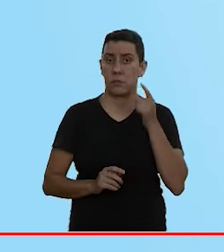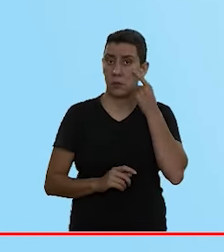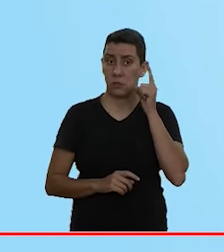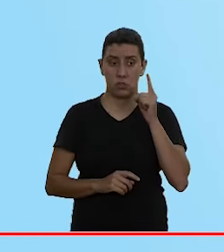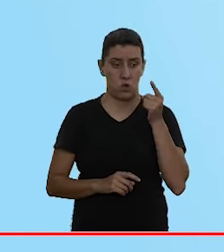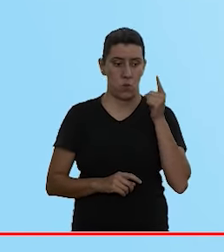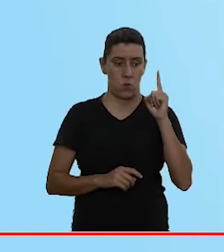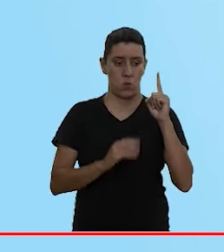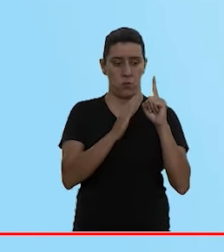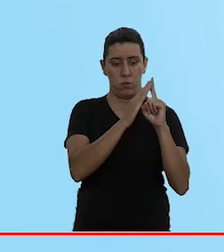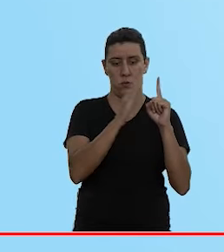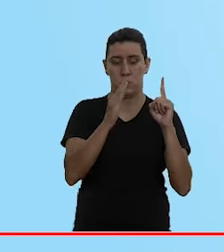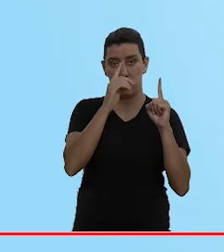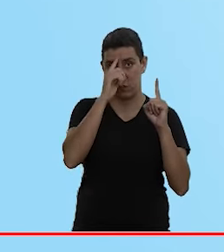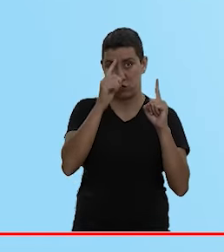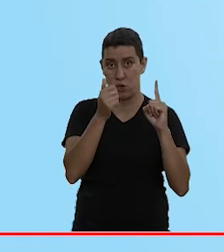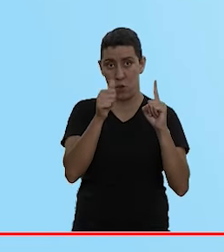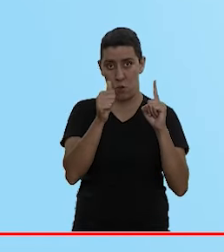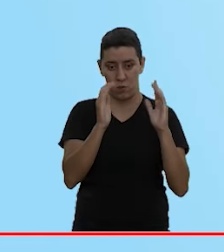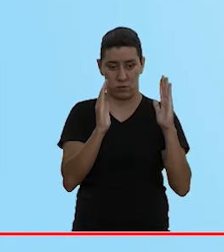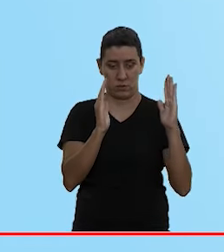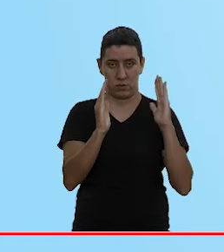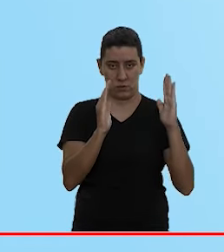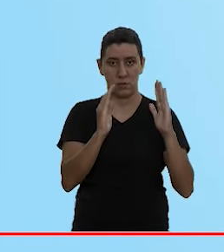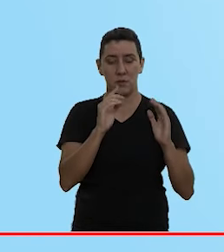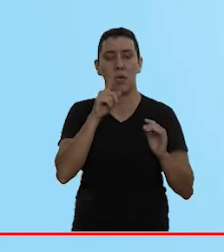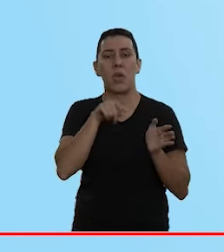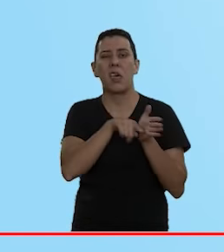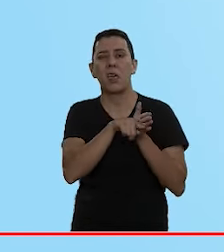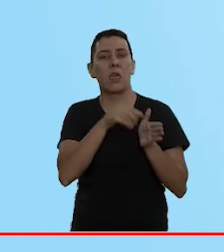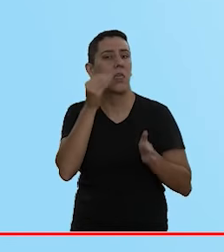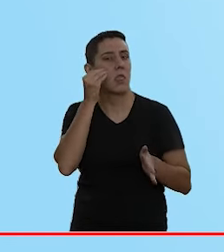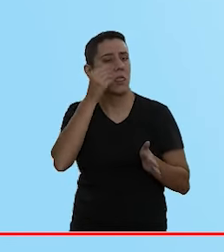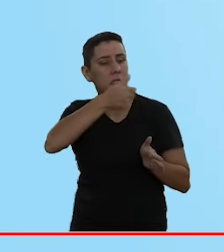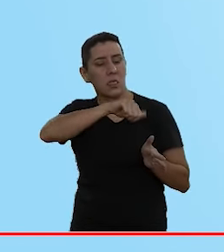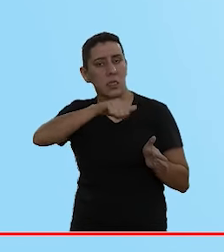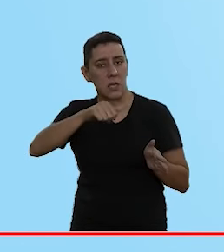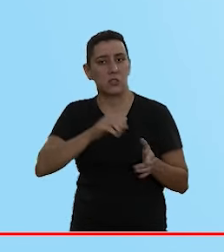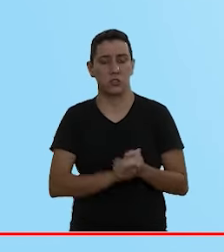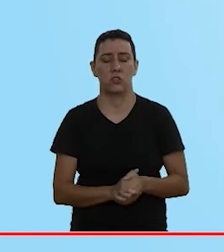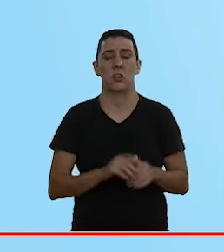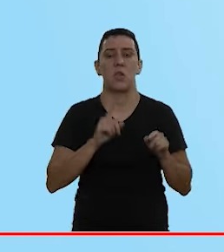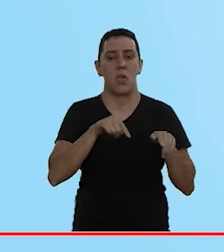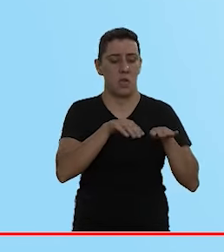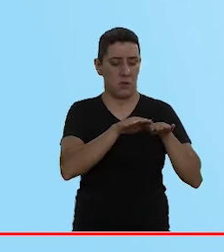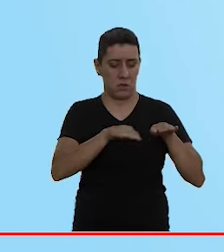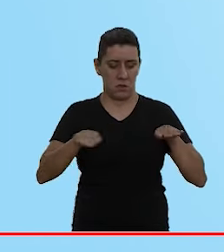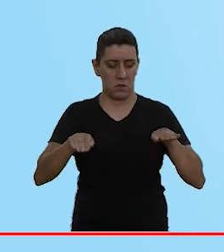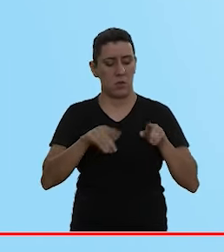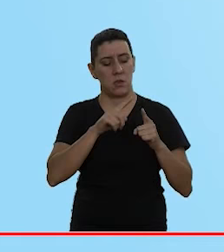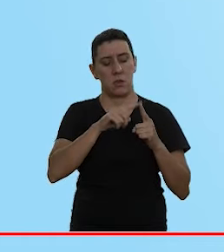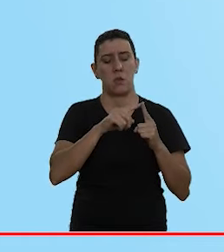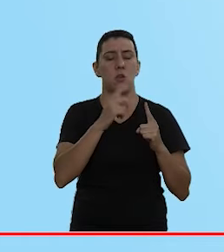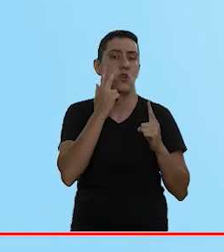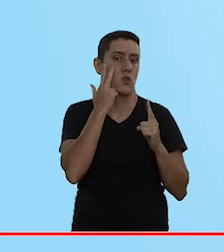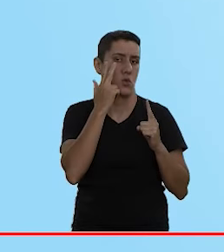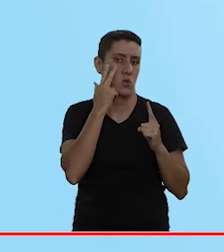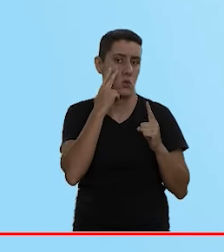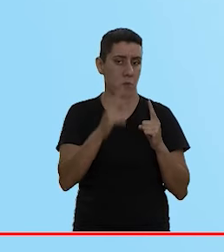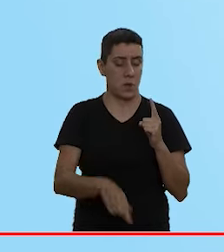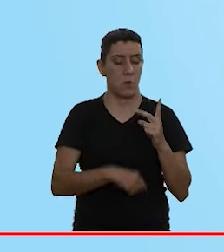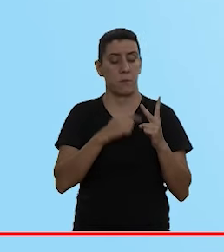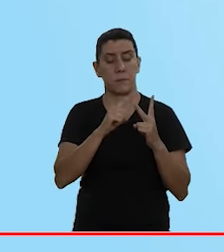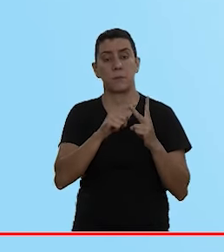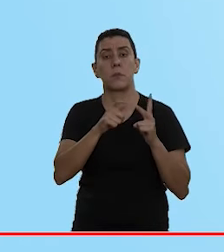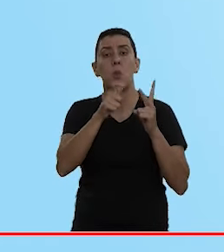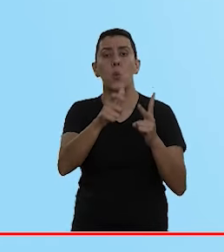11, né, da primeira string a gente teve condição normal, né, para ter como string de referência. Na string 2, do